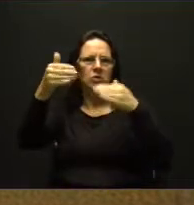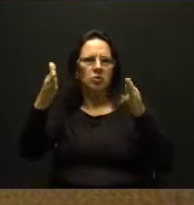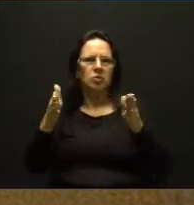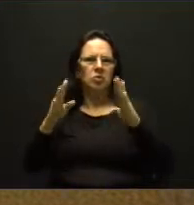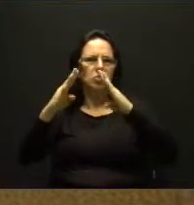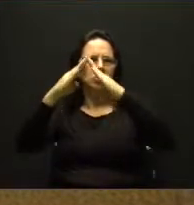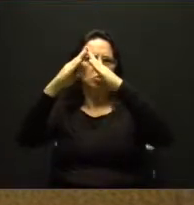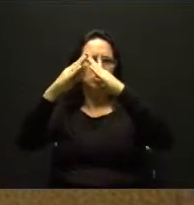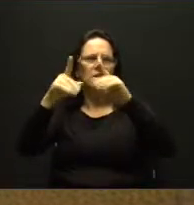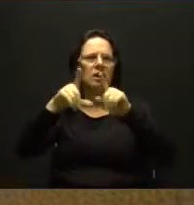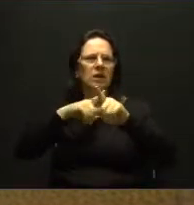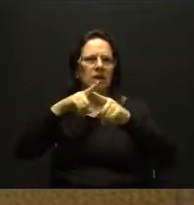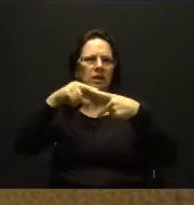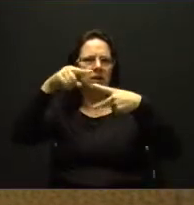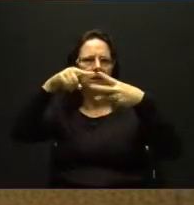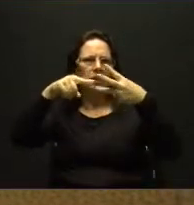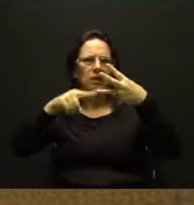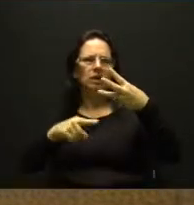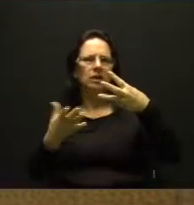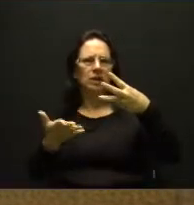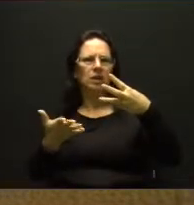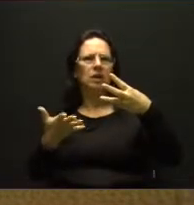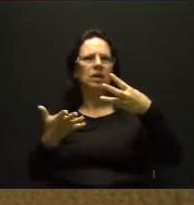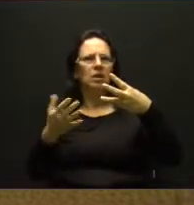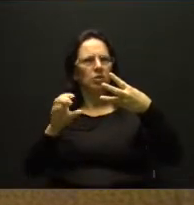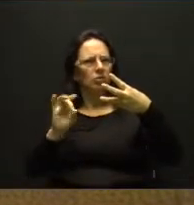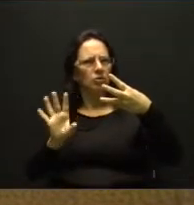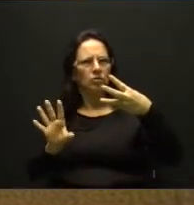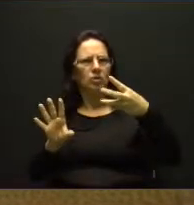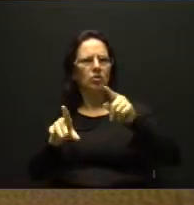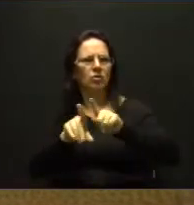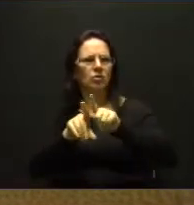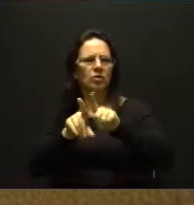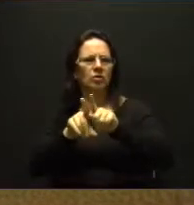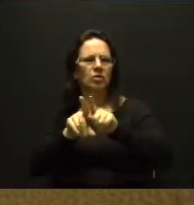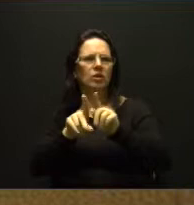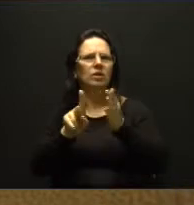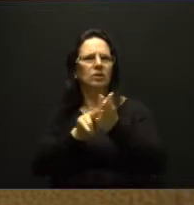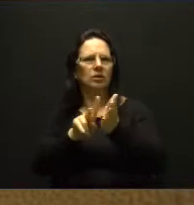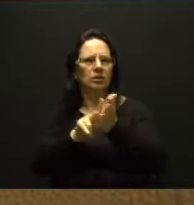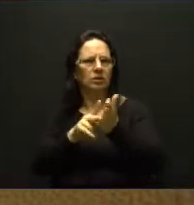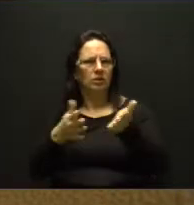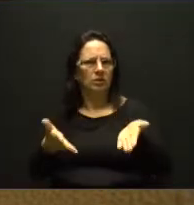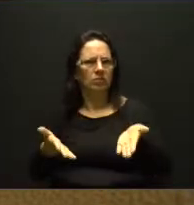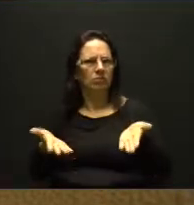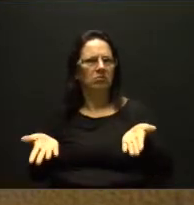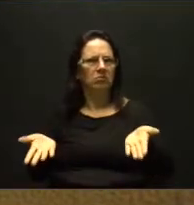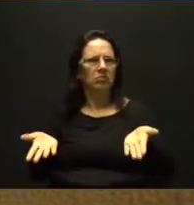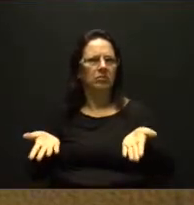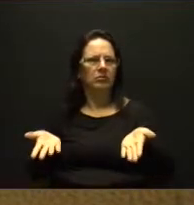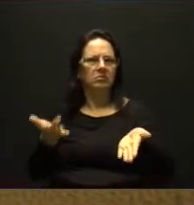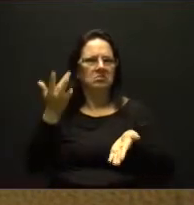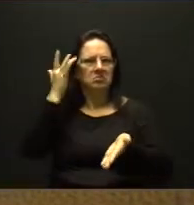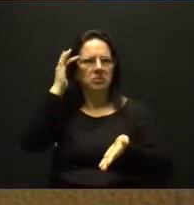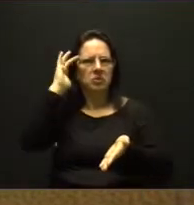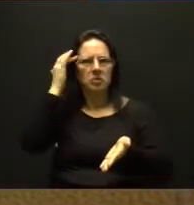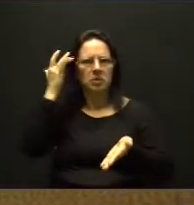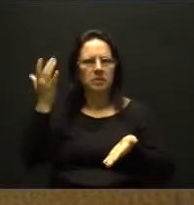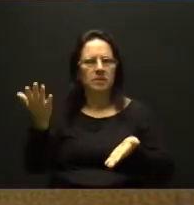para ele que tem três moraes administrava tivo gostoso a gente falar com propriedade então é